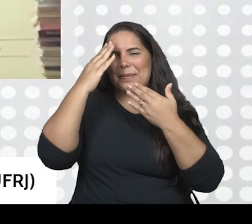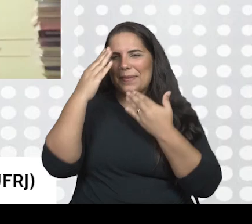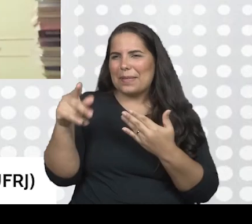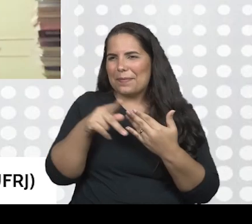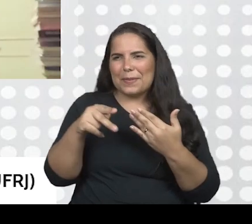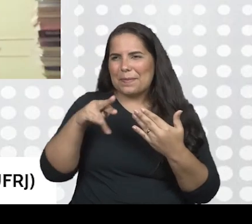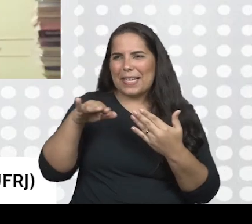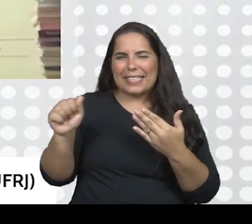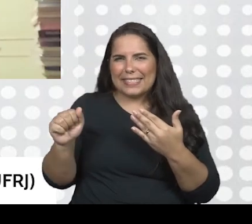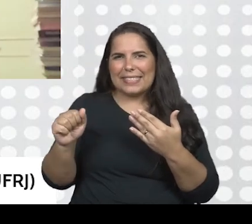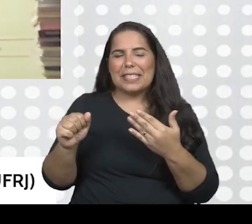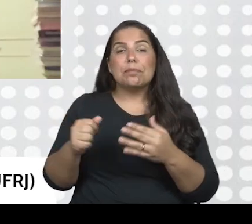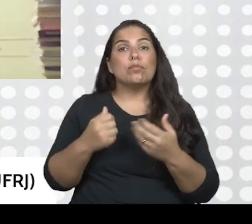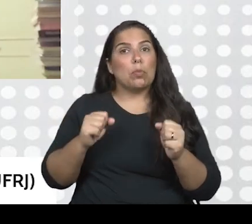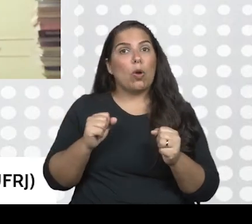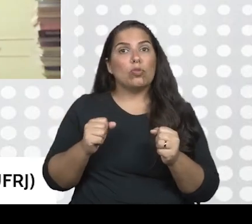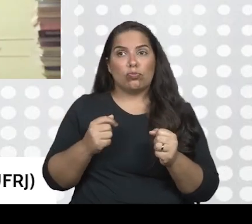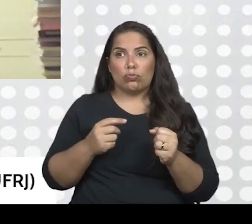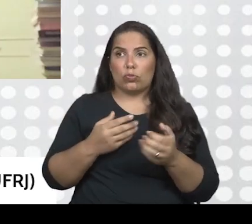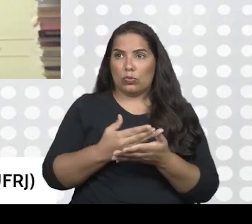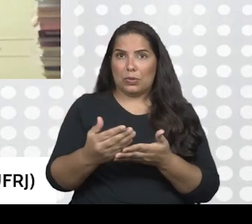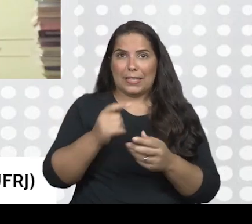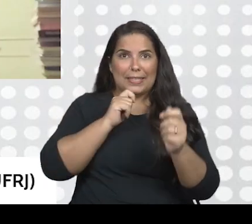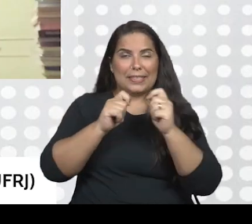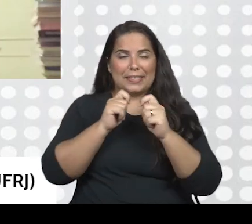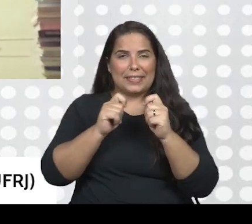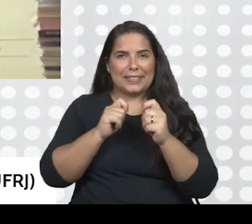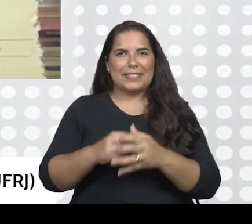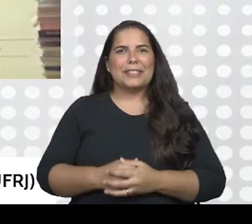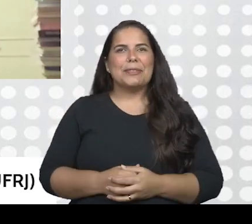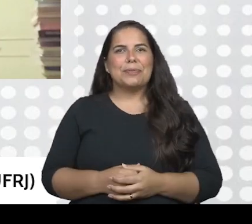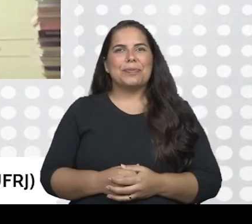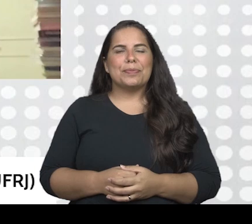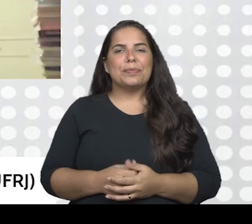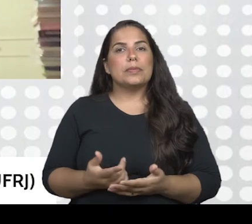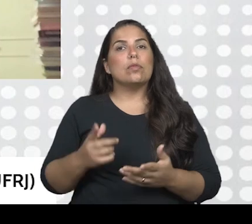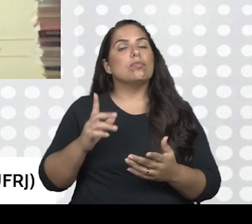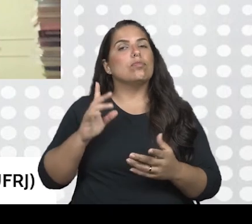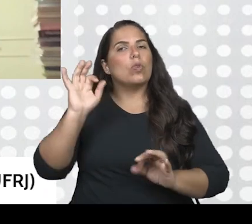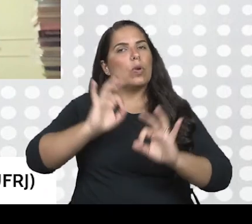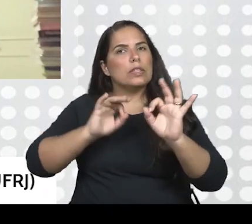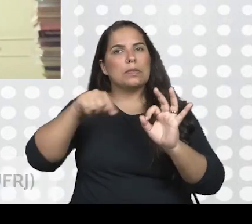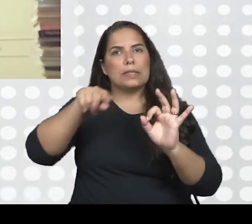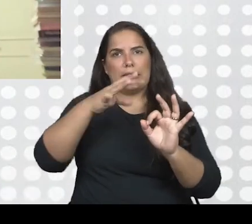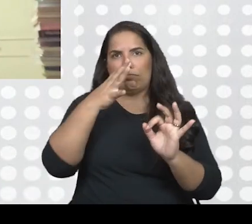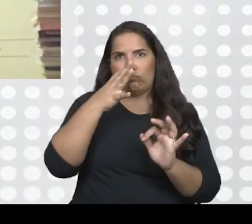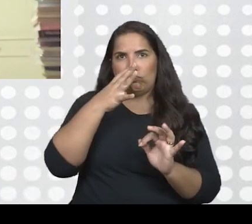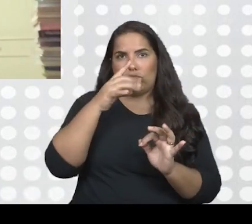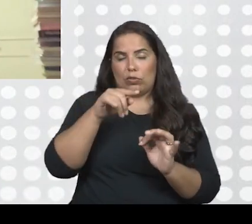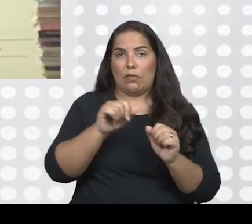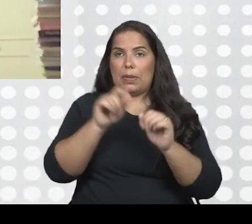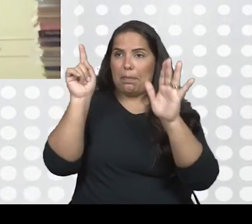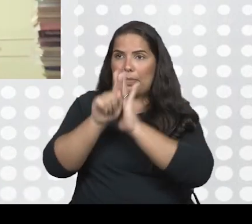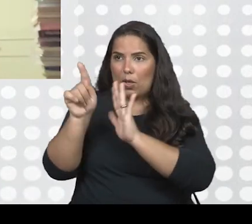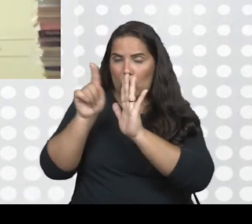Obrigada, professora Márcia. Então, acho que a gente pode iniciar a entrevista, né? E aí, acho que adiantando a dinâmica para quem nos assiste, farei